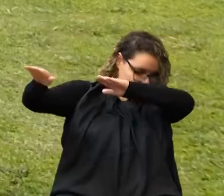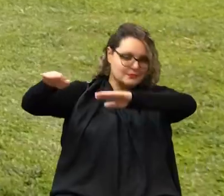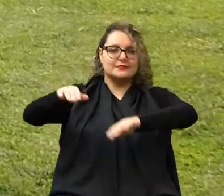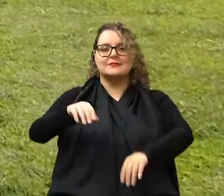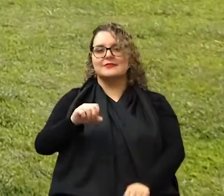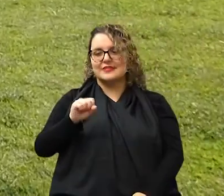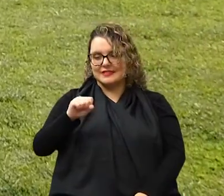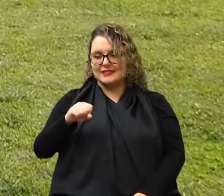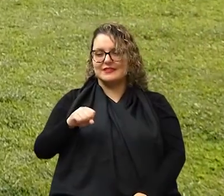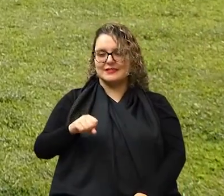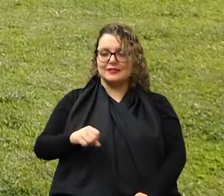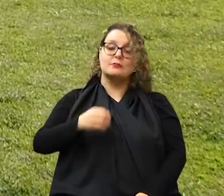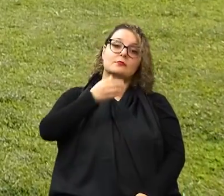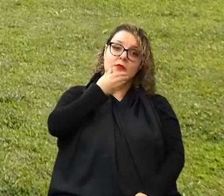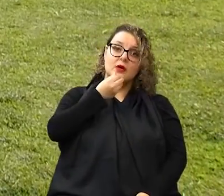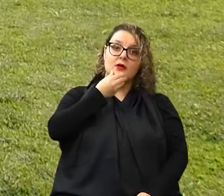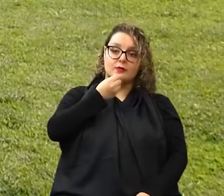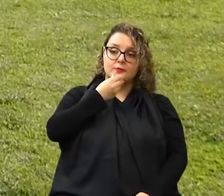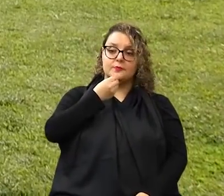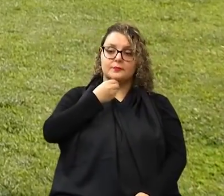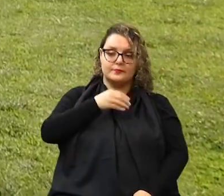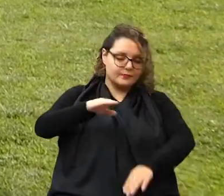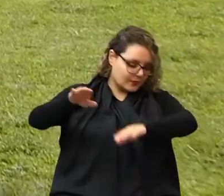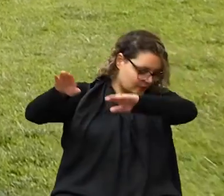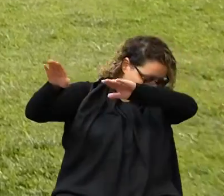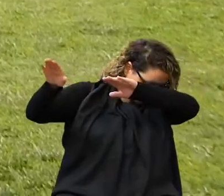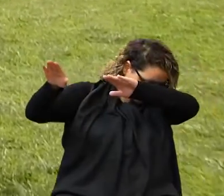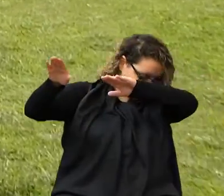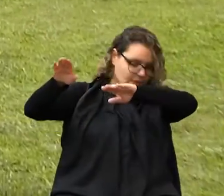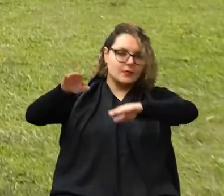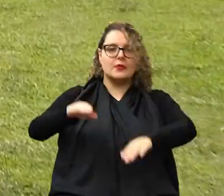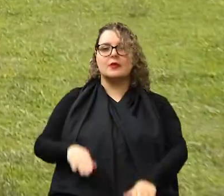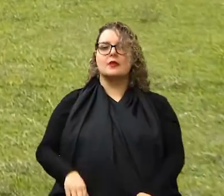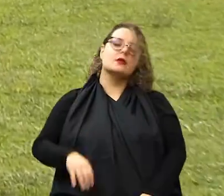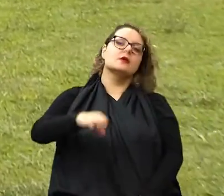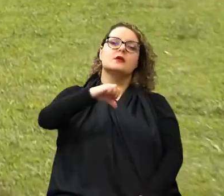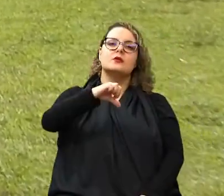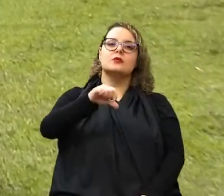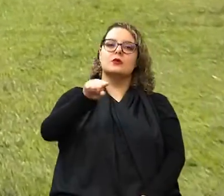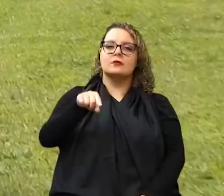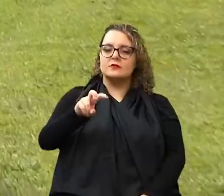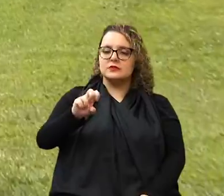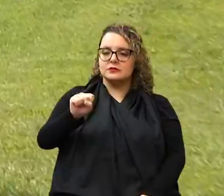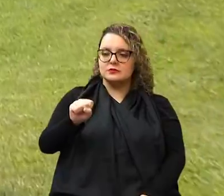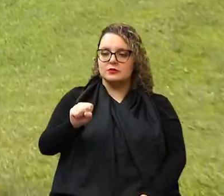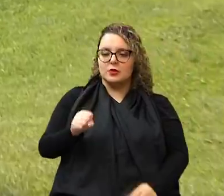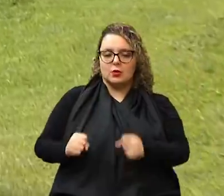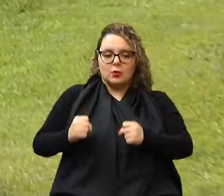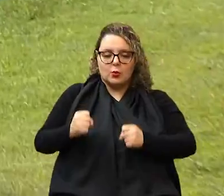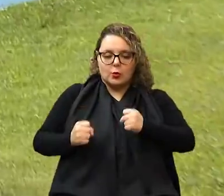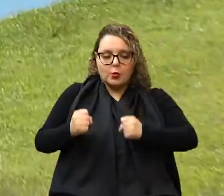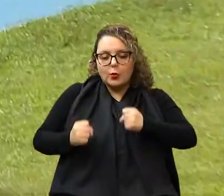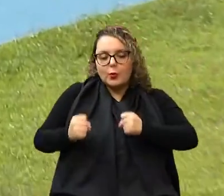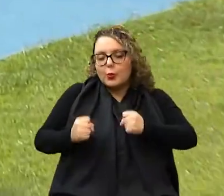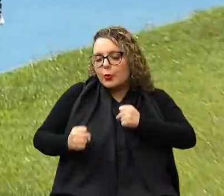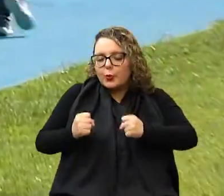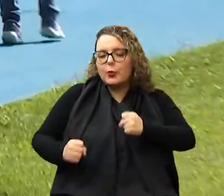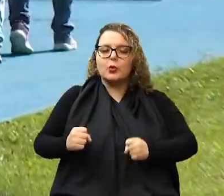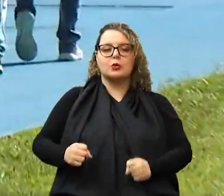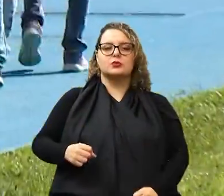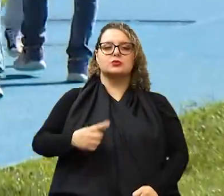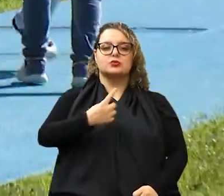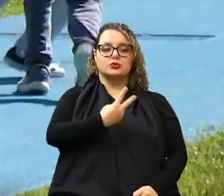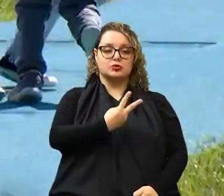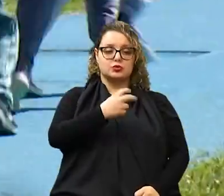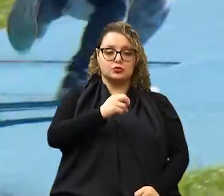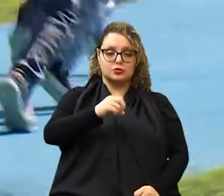né? O recorde masculino é do Usain Bolt, 9,58, que ele correu no Campeonato Mundial de